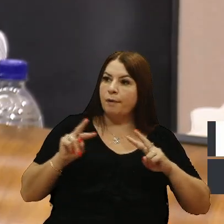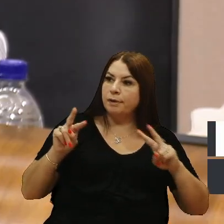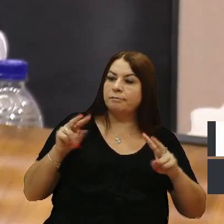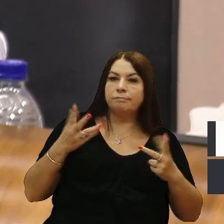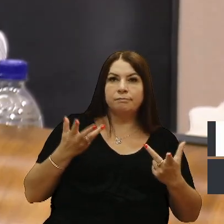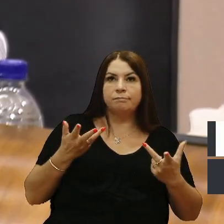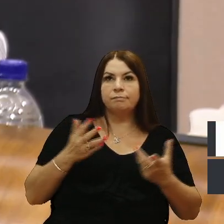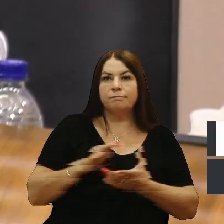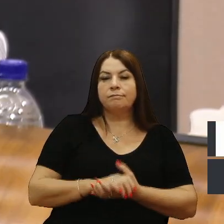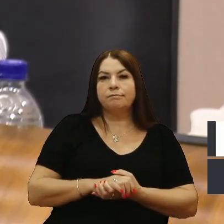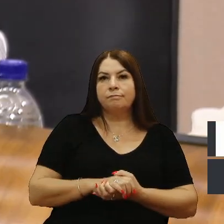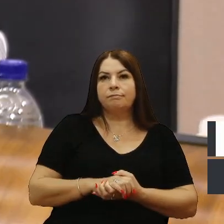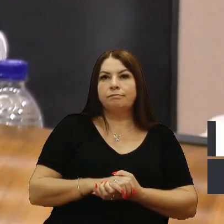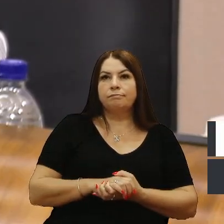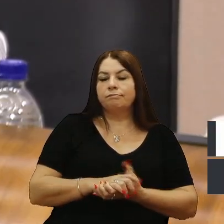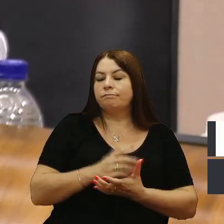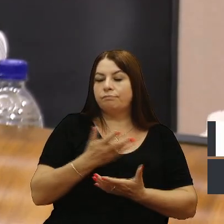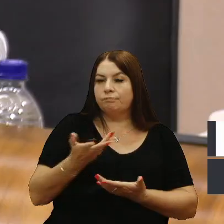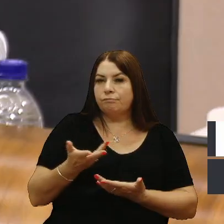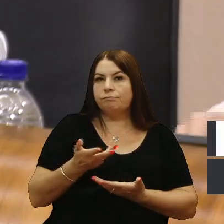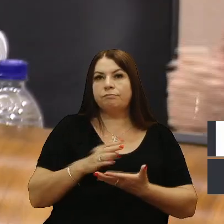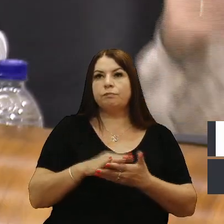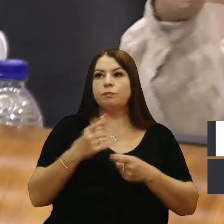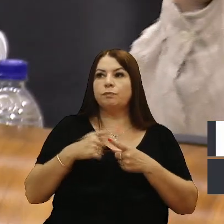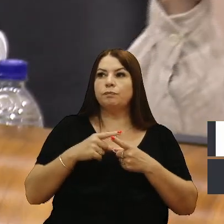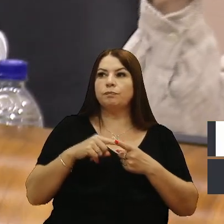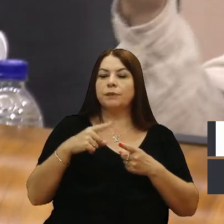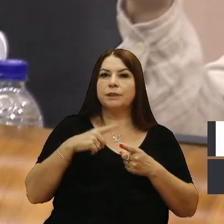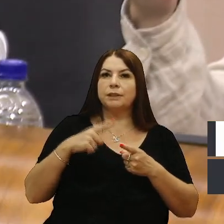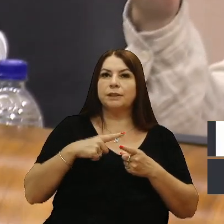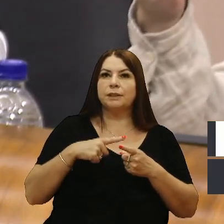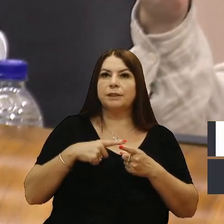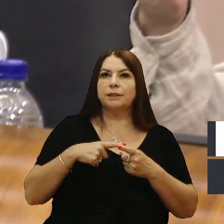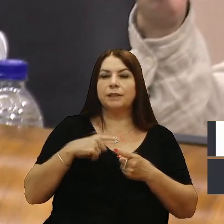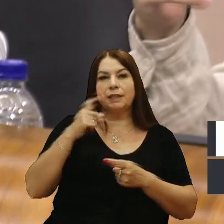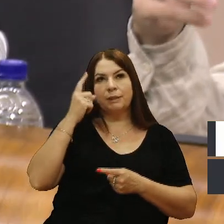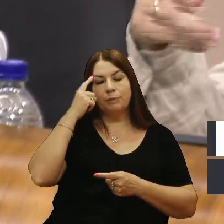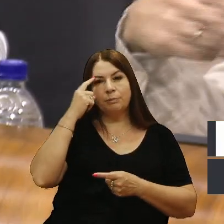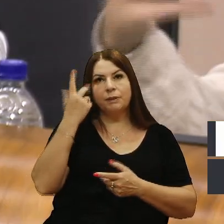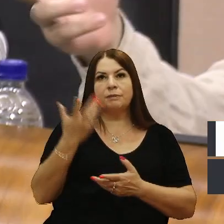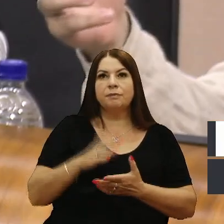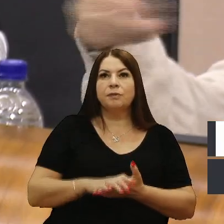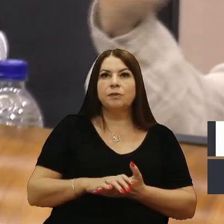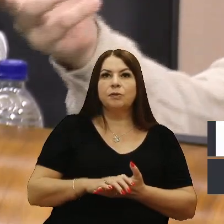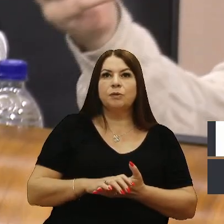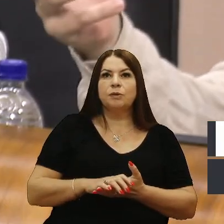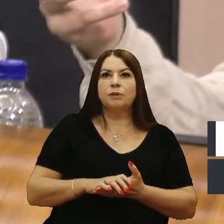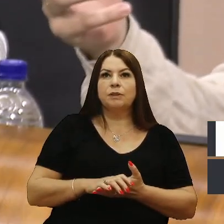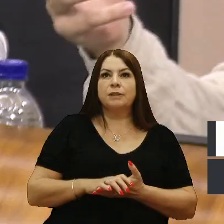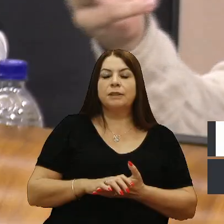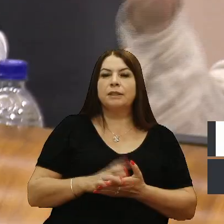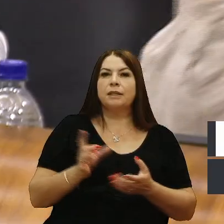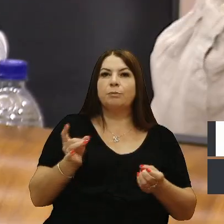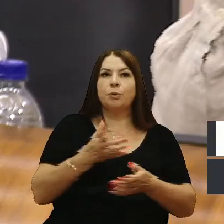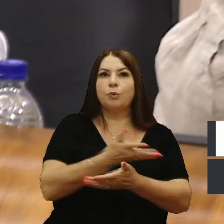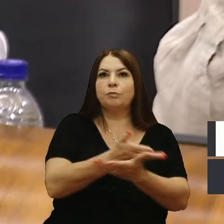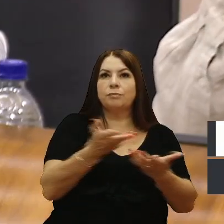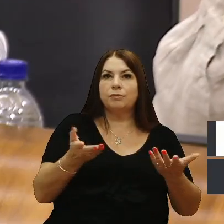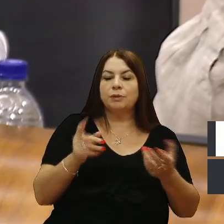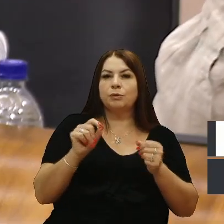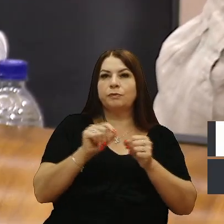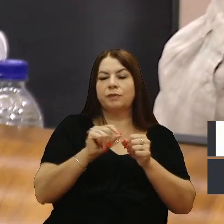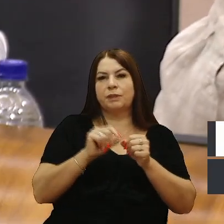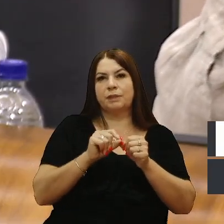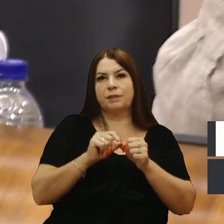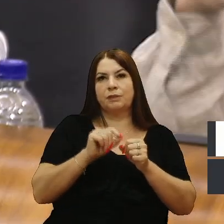um para o outro e acabou. Por quê? Porque nós temos uma concepção de servir, de estar à disposição. E é sobre isso que nós